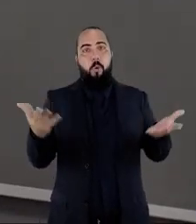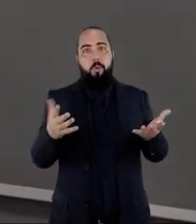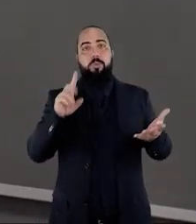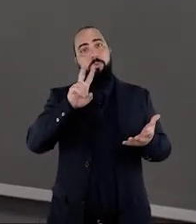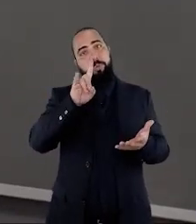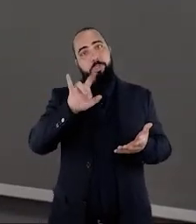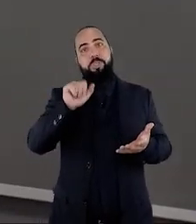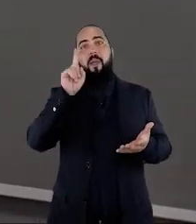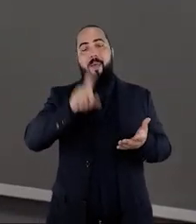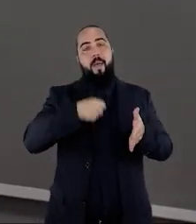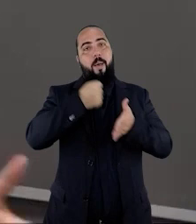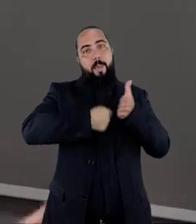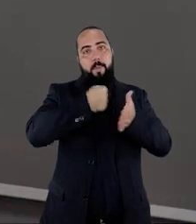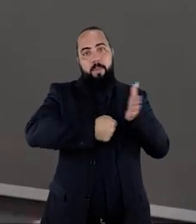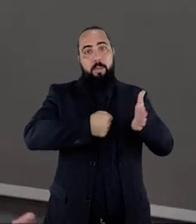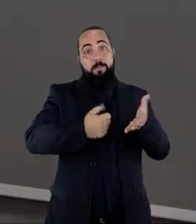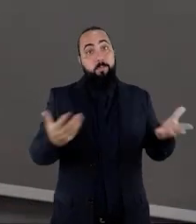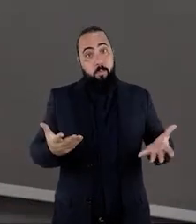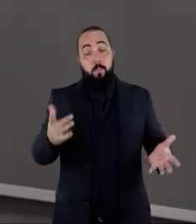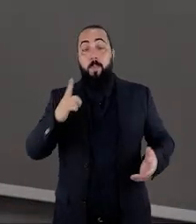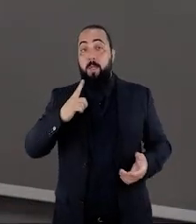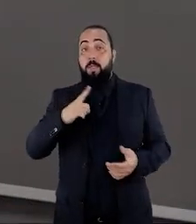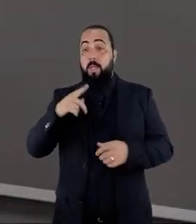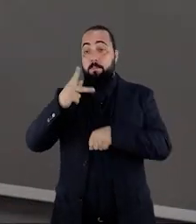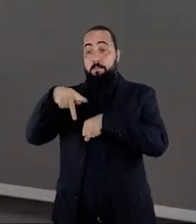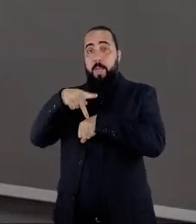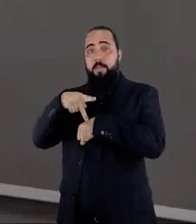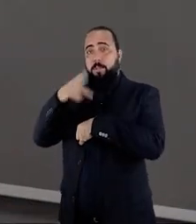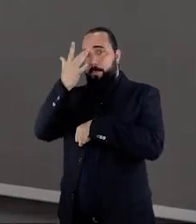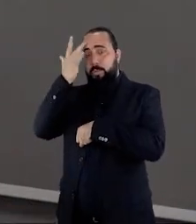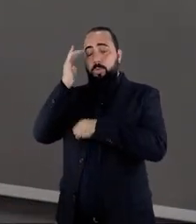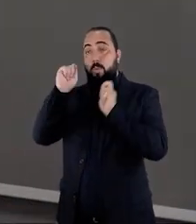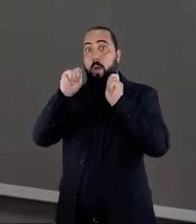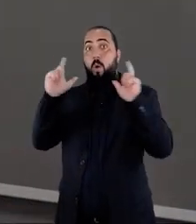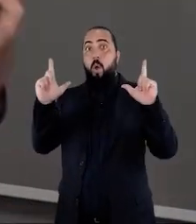acorda pensando que o dia é uma batalha. E hoje temos no nosso